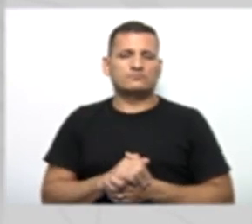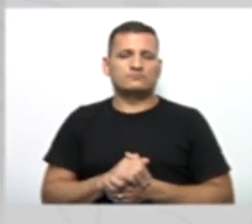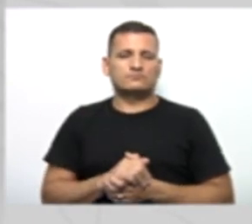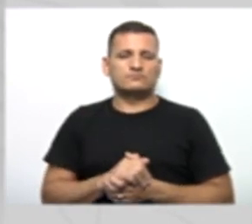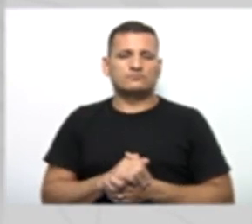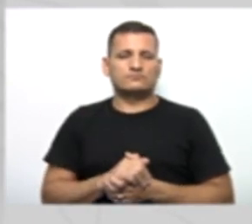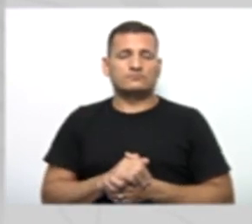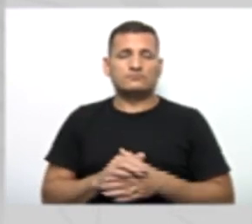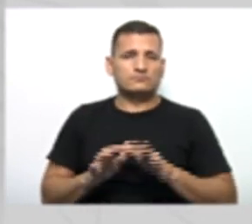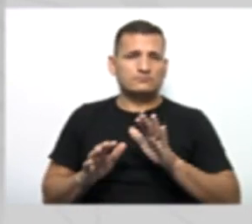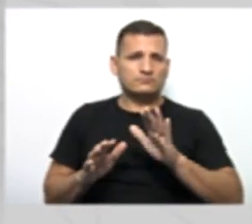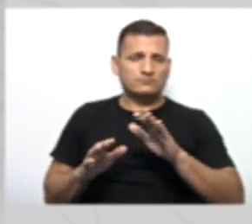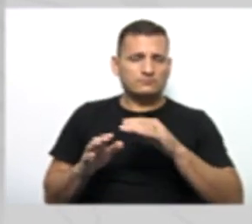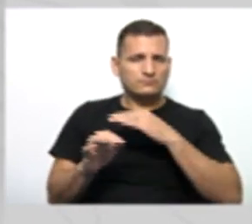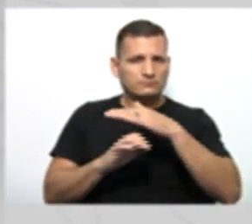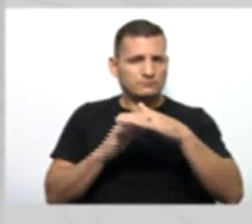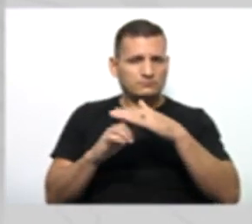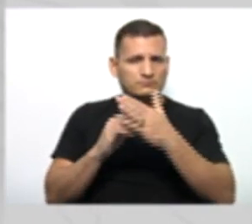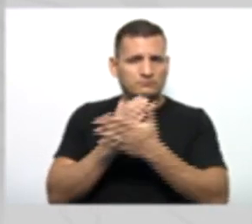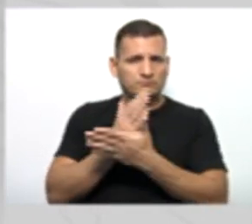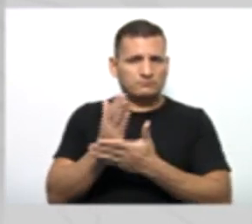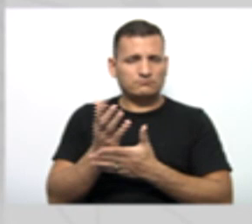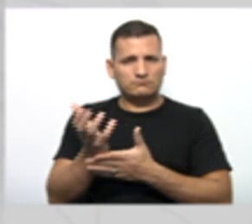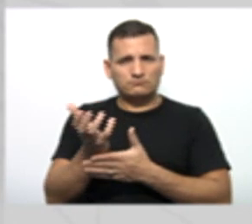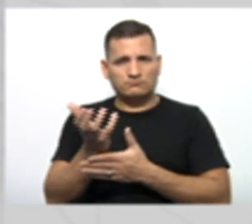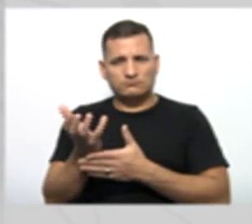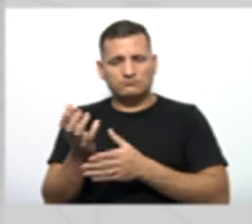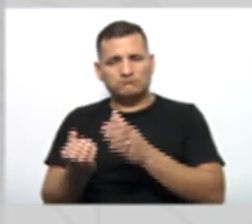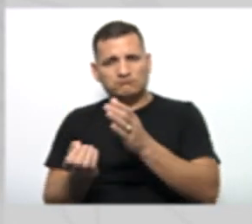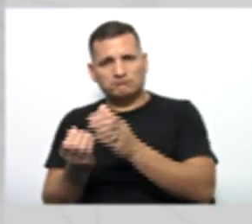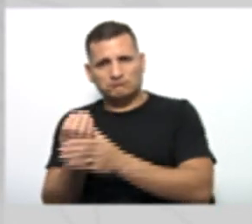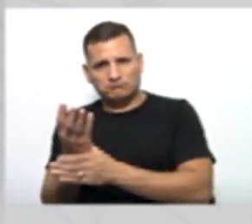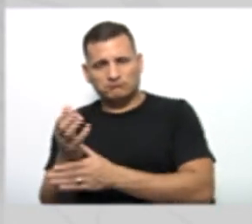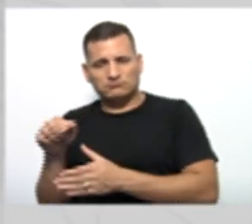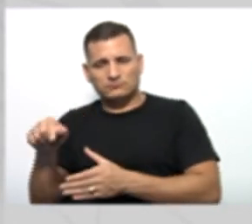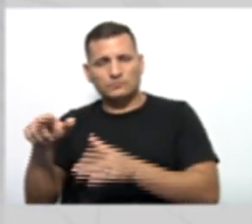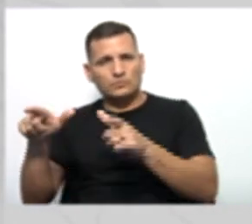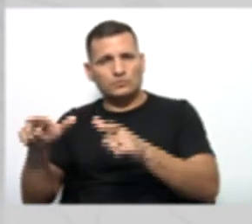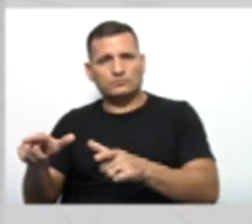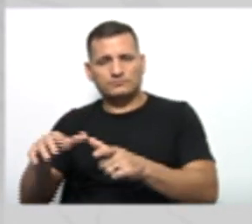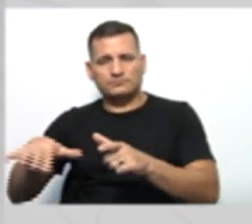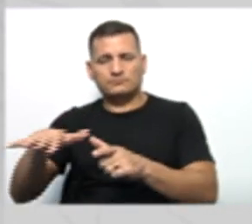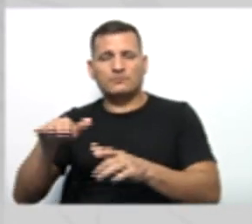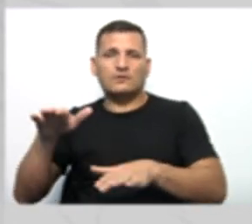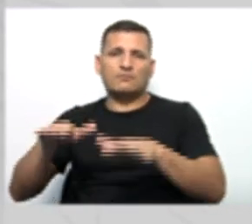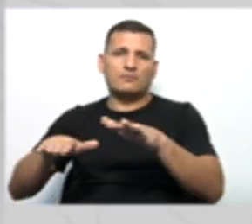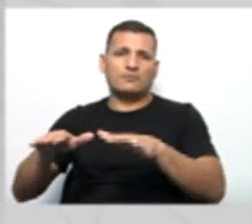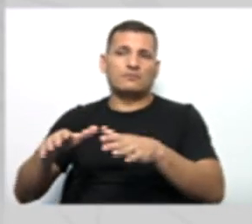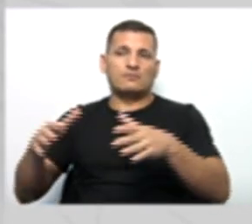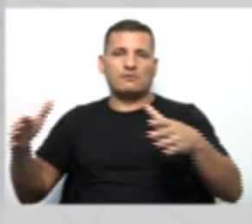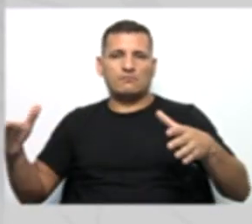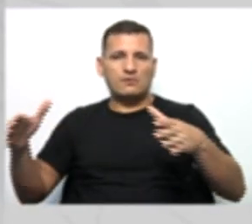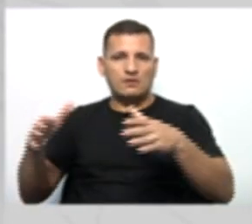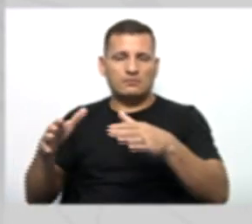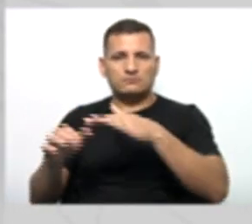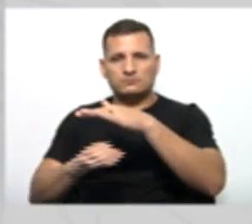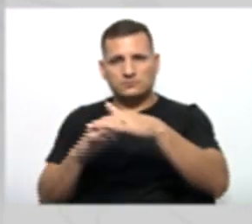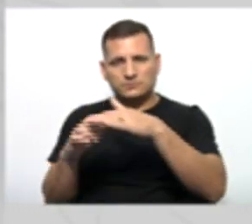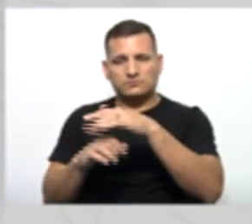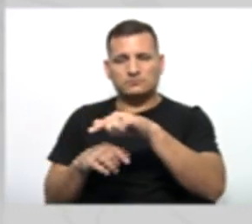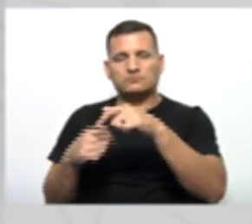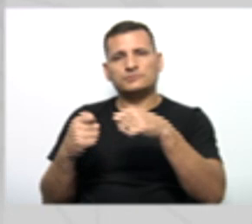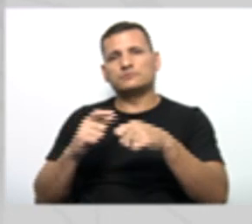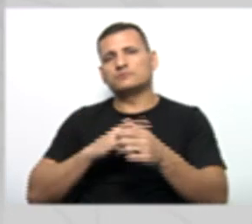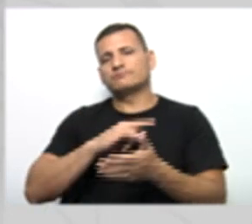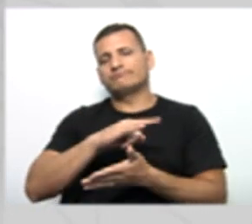Então, quando alguma empresa resolve fazer uma instalação em um local, dependendo da atividade ou do tamanho da empresa, ela tem que ter uma